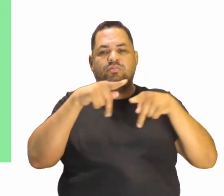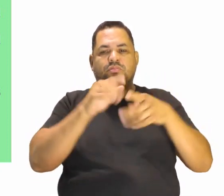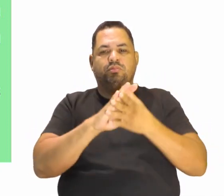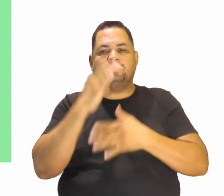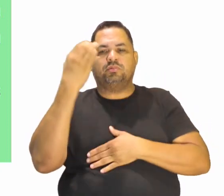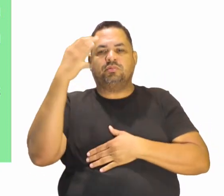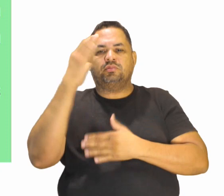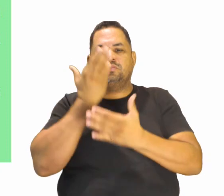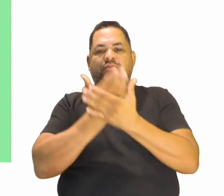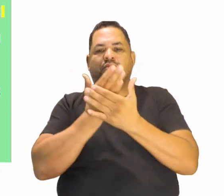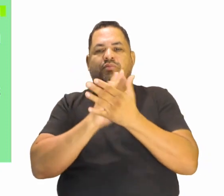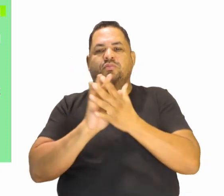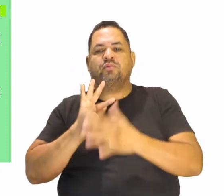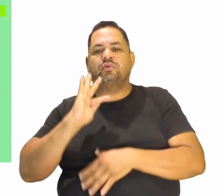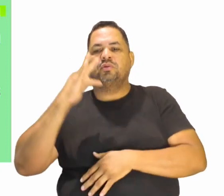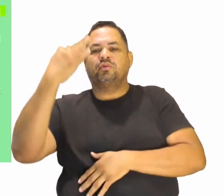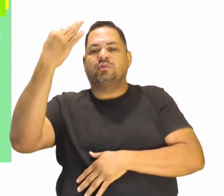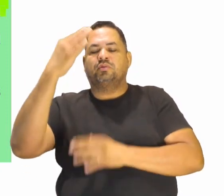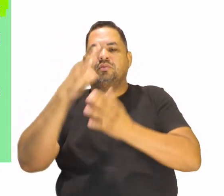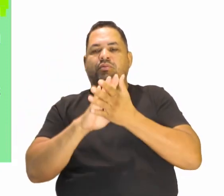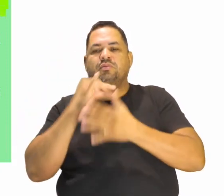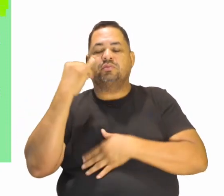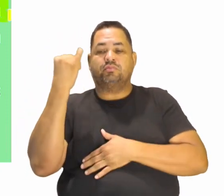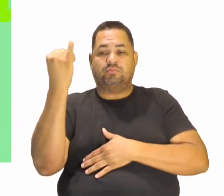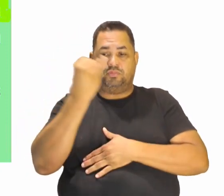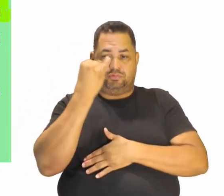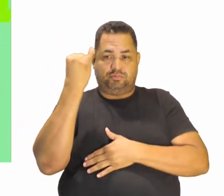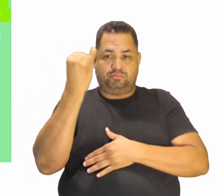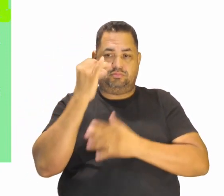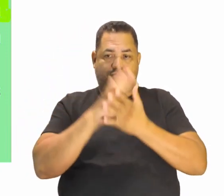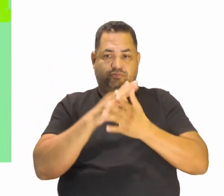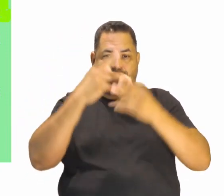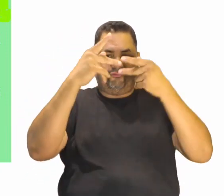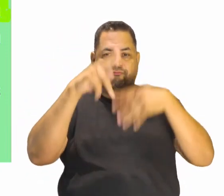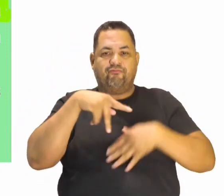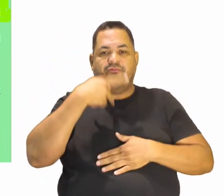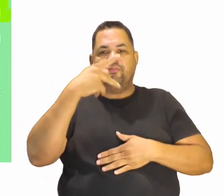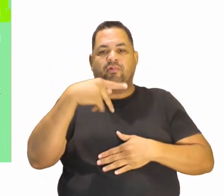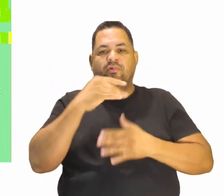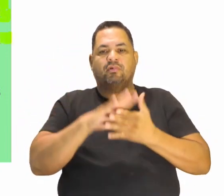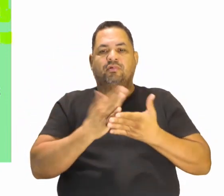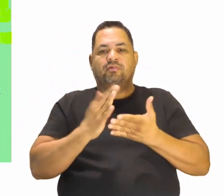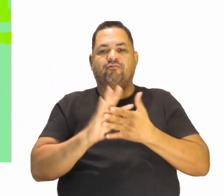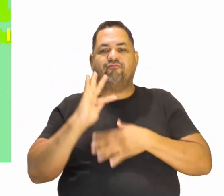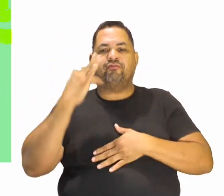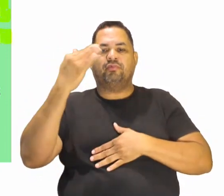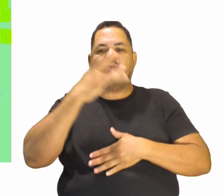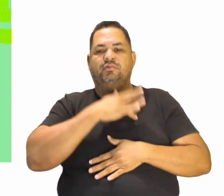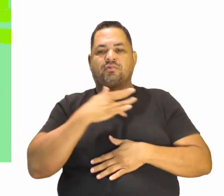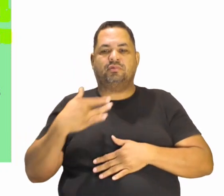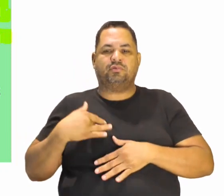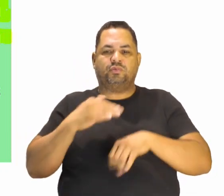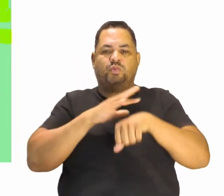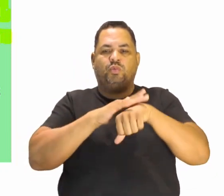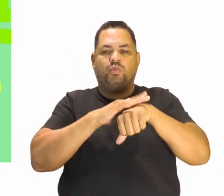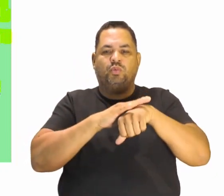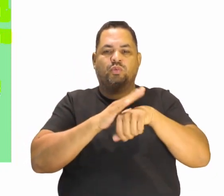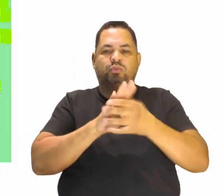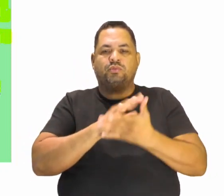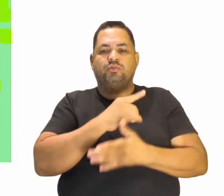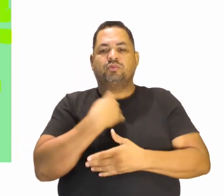ela estuda os fenômenos, importante destacar aqui para você, fenômenos, saúde e doença e os